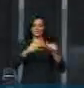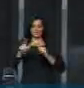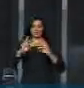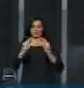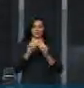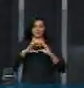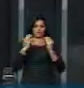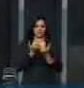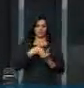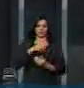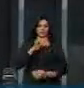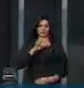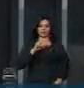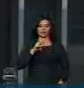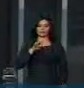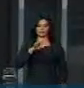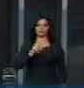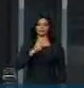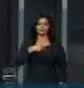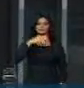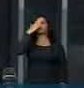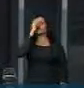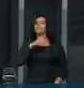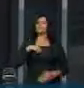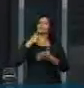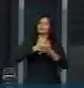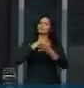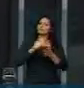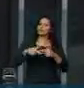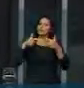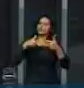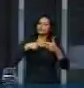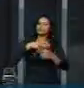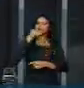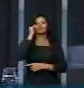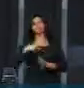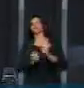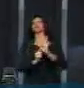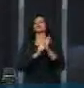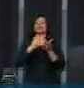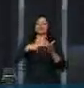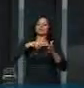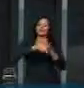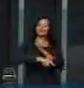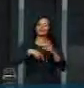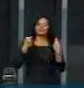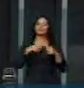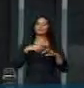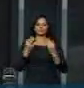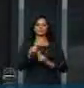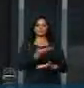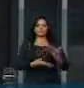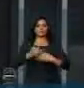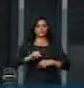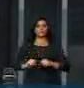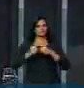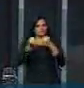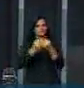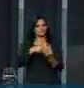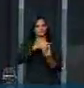comunidades terapêuticas, sabendo que a batalha contra as drogas deve ser ainda mais intensificada, articulando os esforços dos três